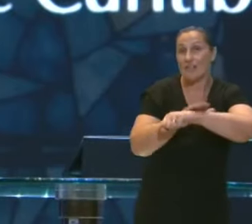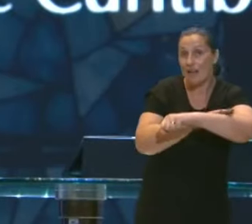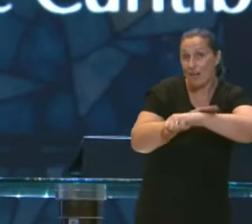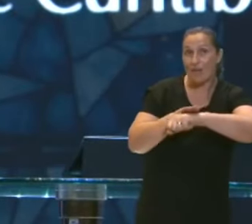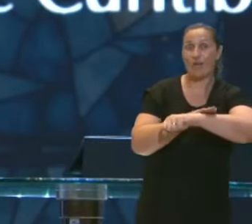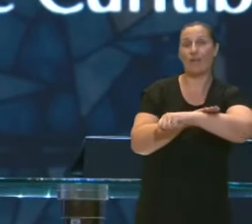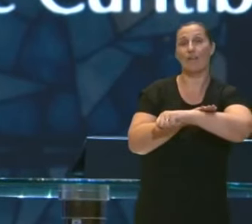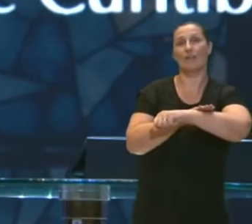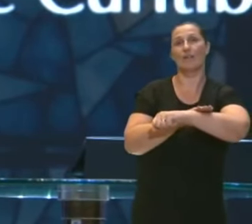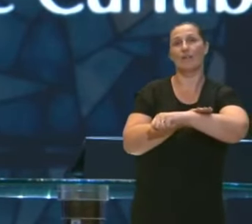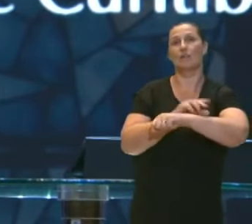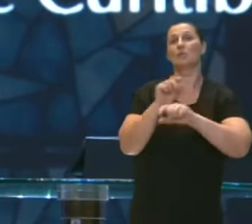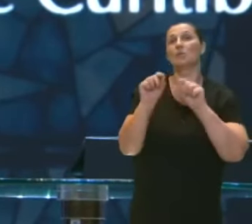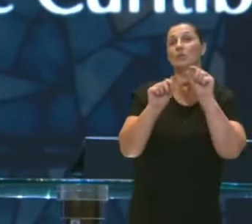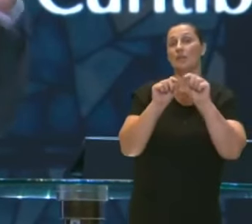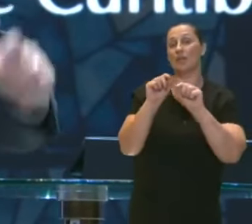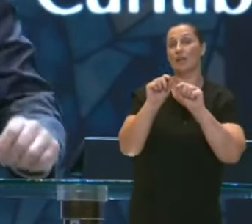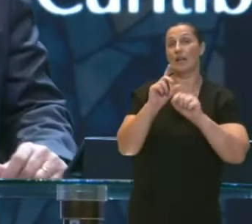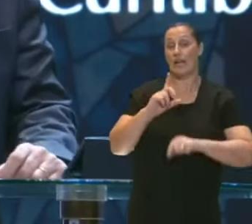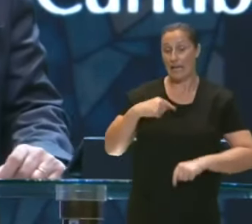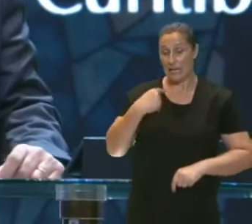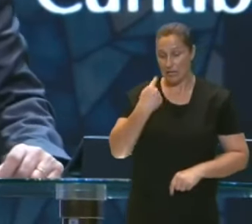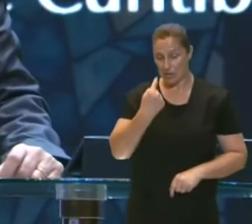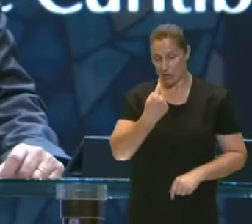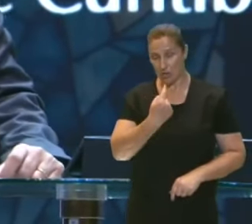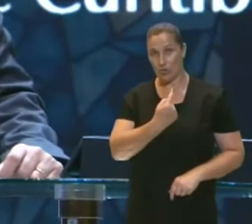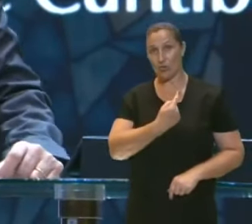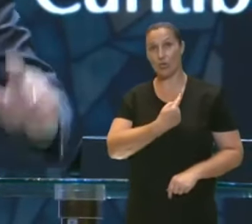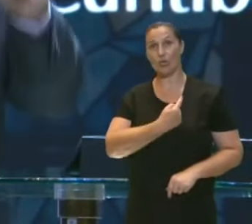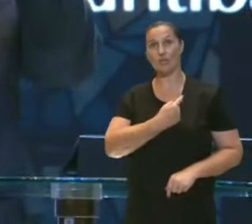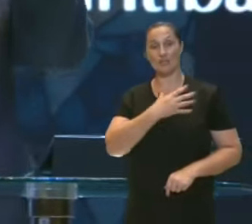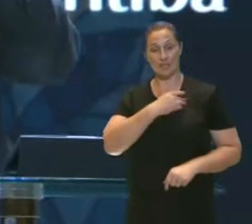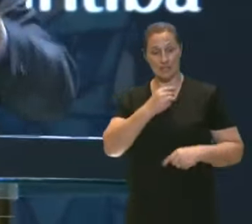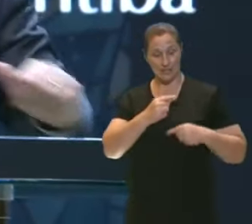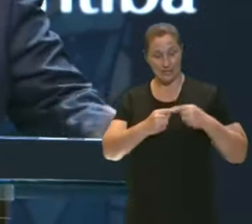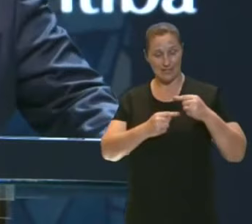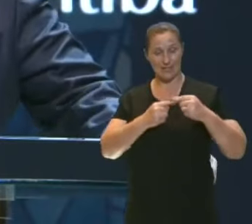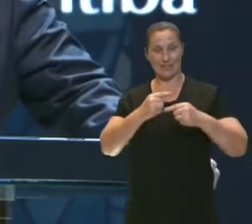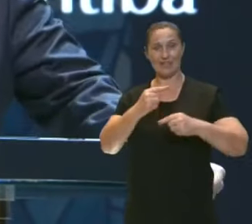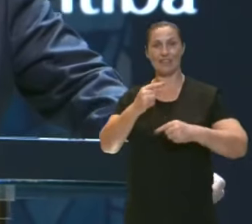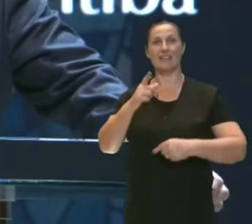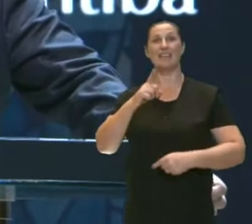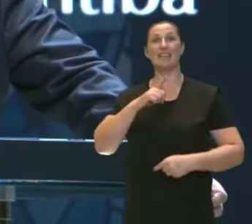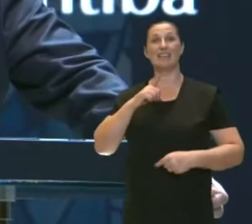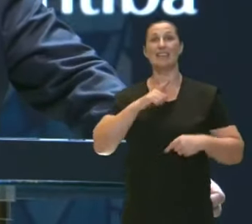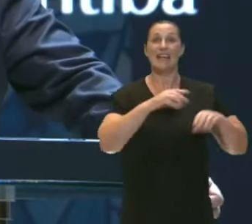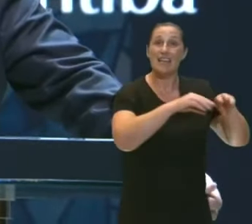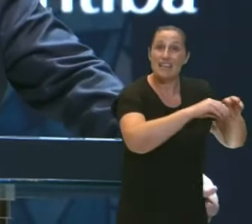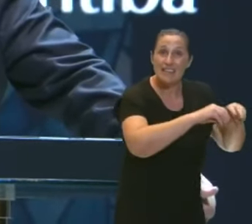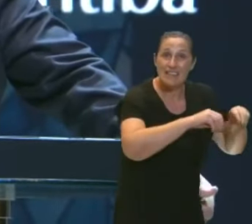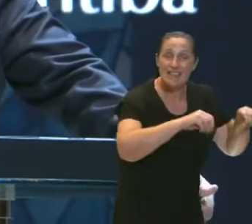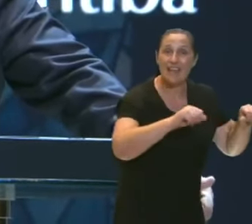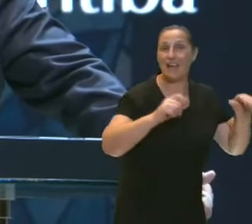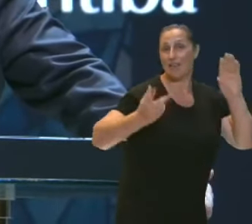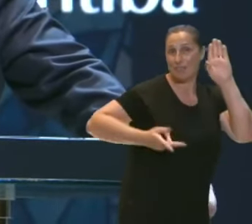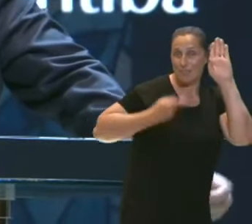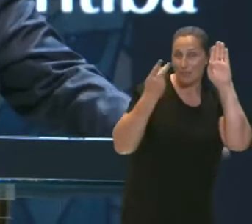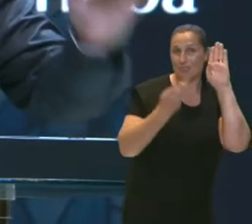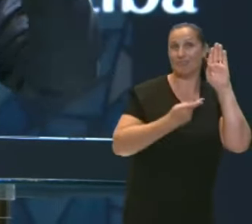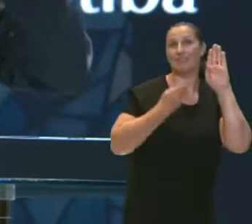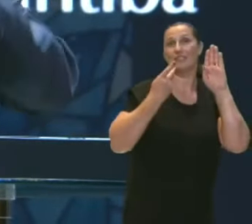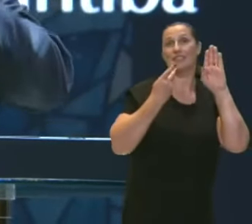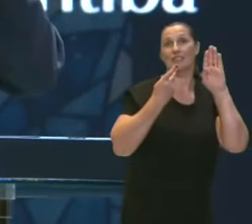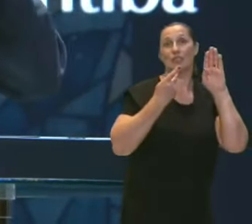pai, que a nossa descendência teria uma terra prometida, um